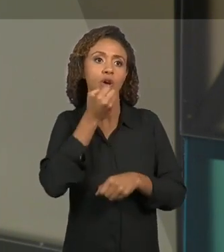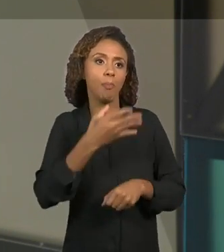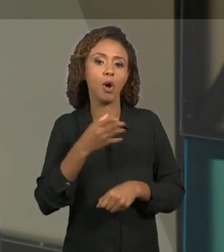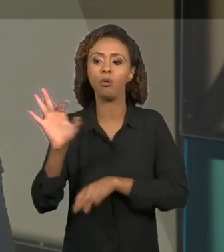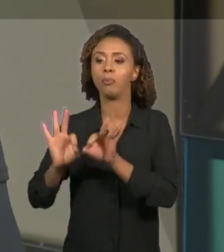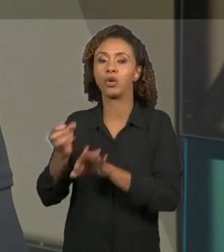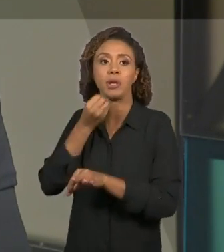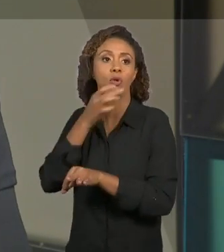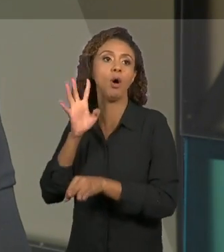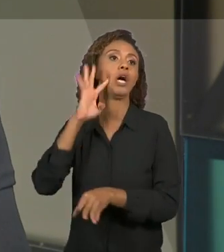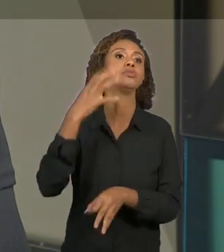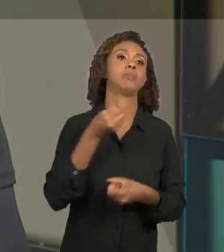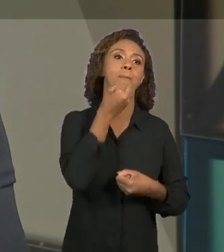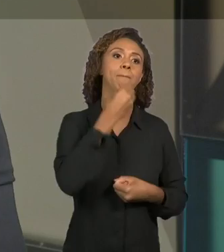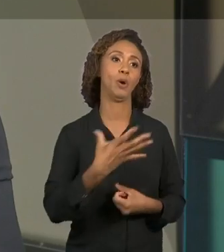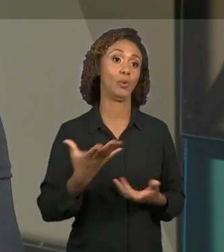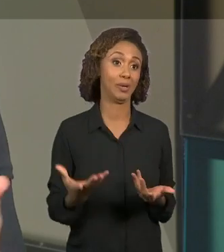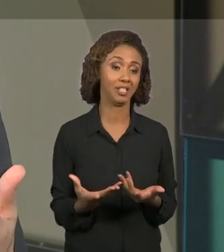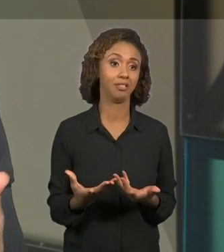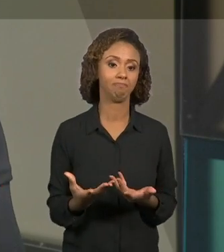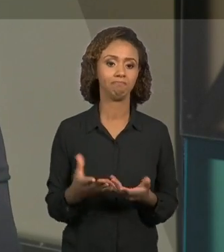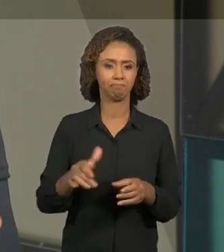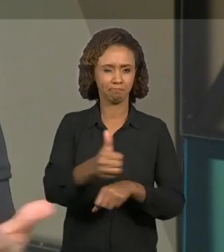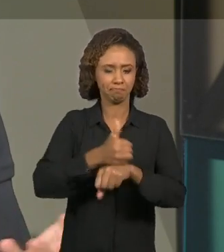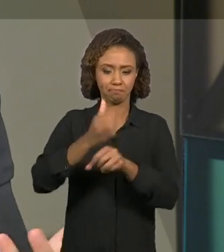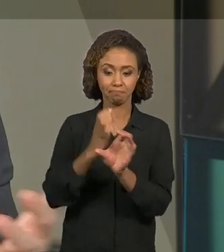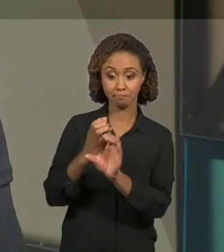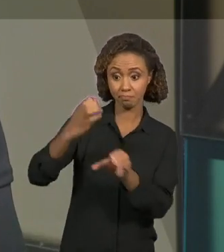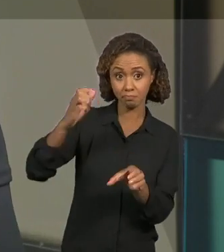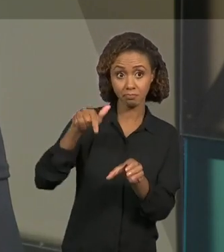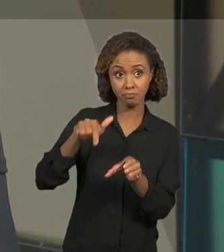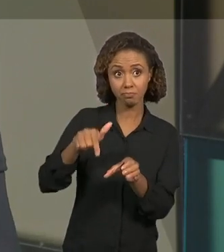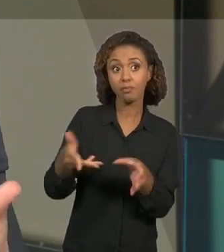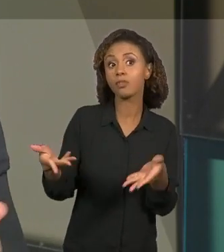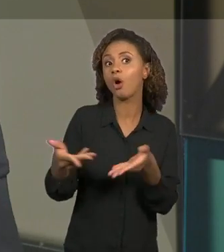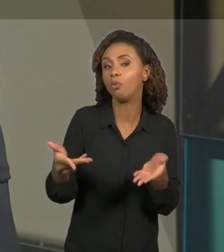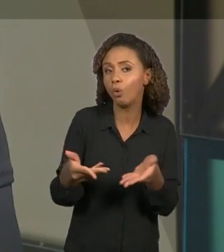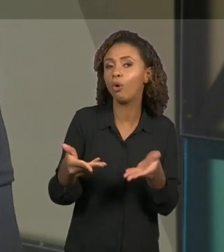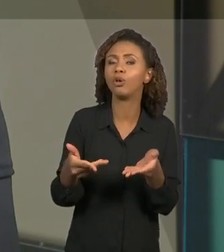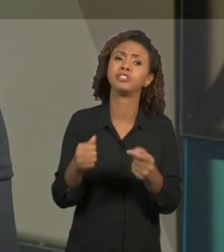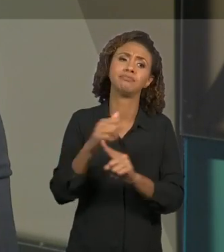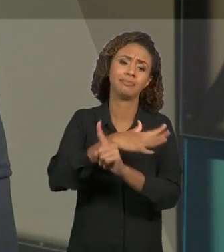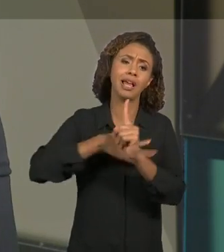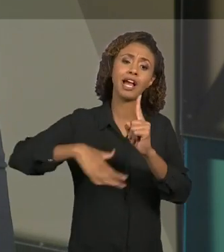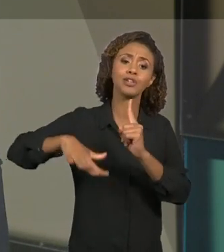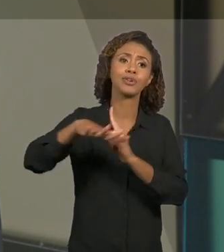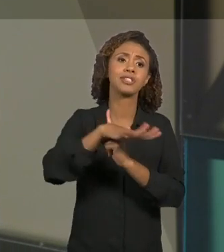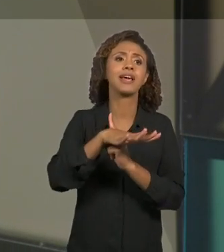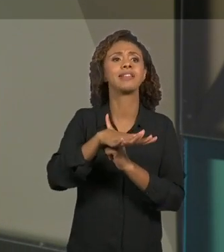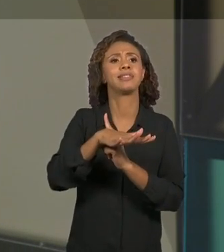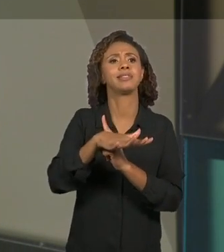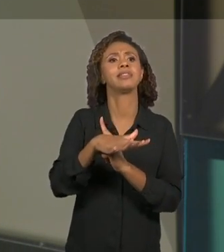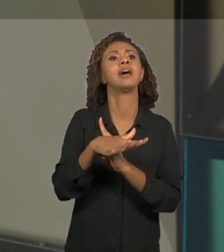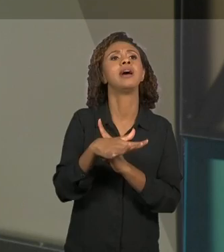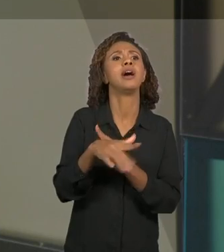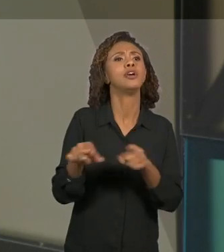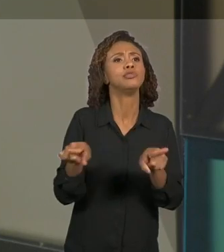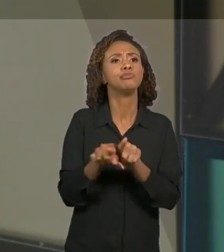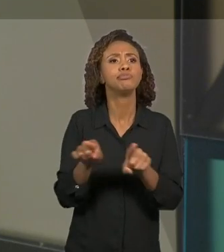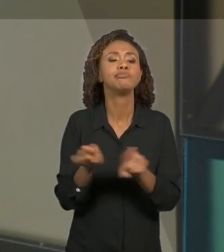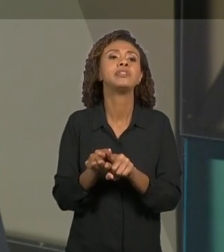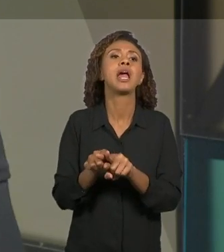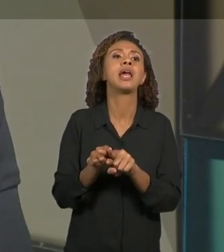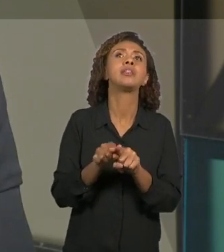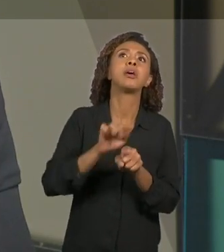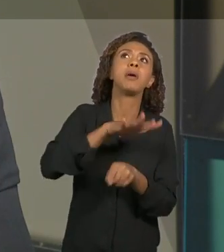você tem boas soluções é o engenheiro ele é um ele é uma ferramenta hoje que a sociedade poder público tem para resolver